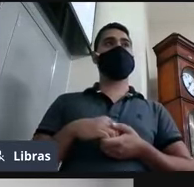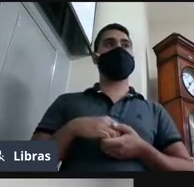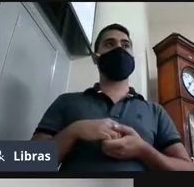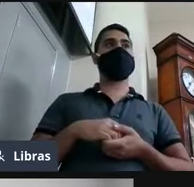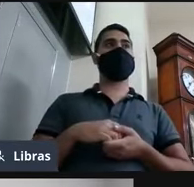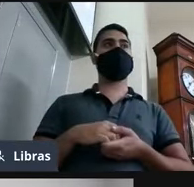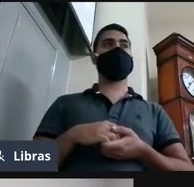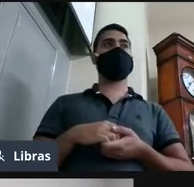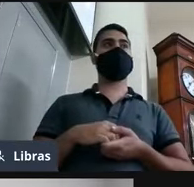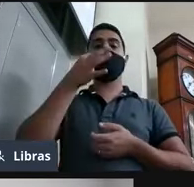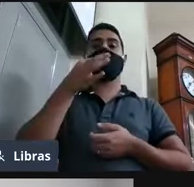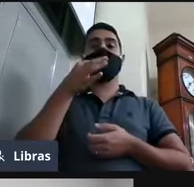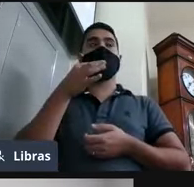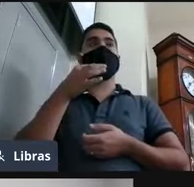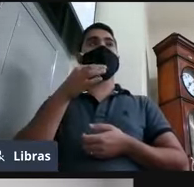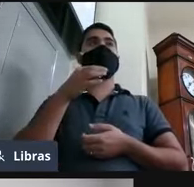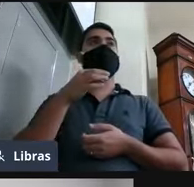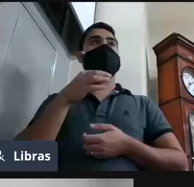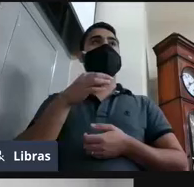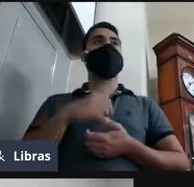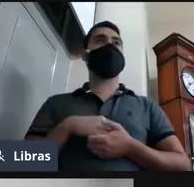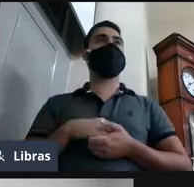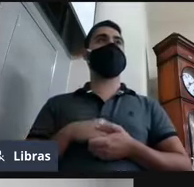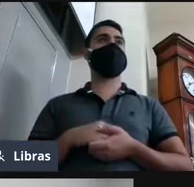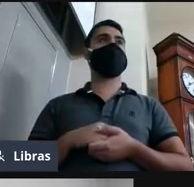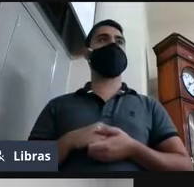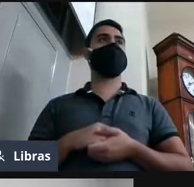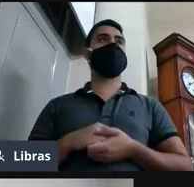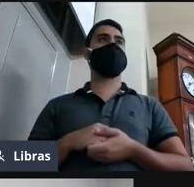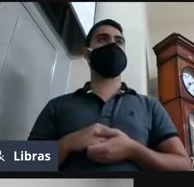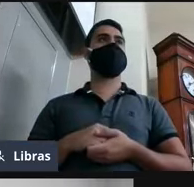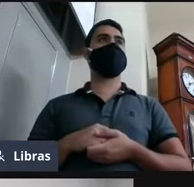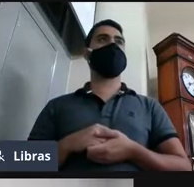do procurador, o vereador e eu vou ler.